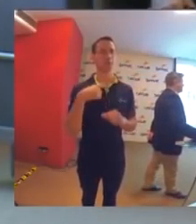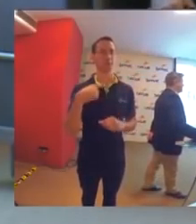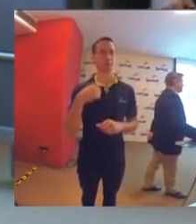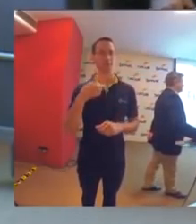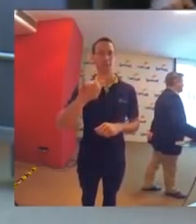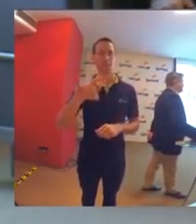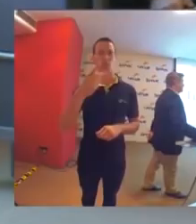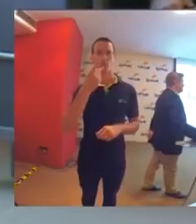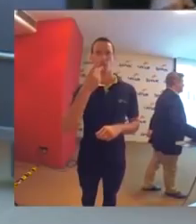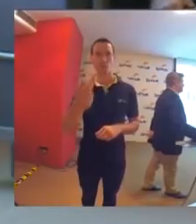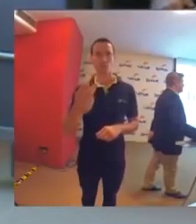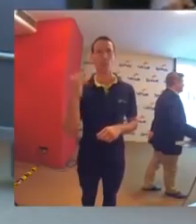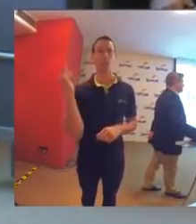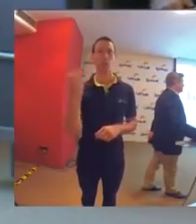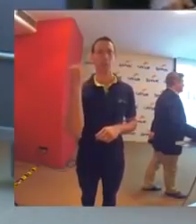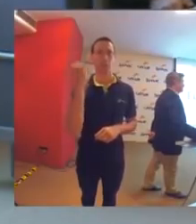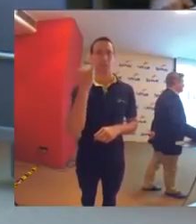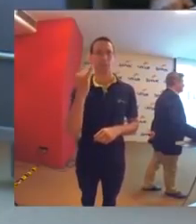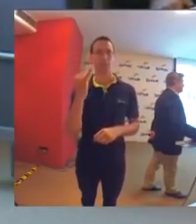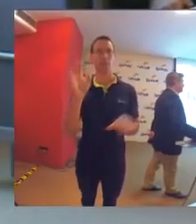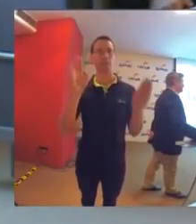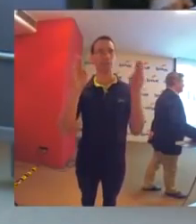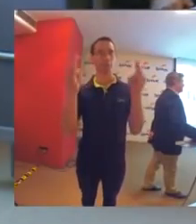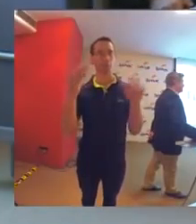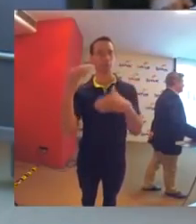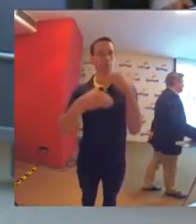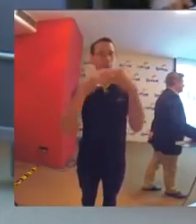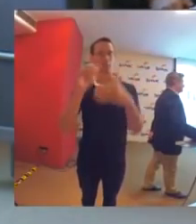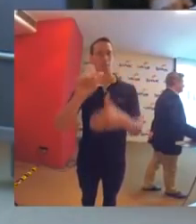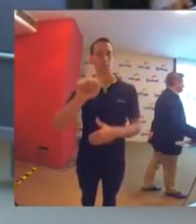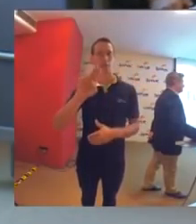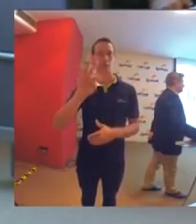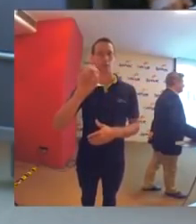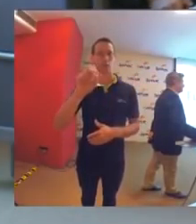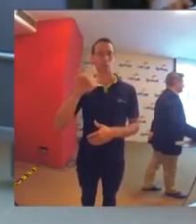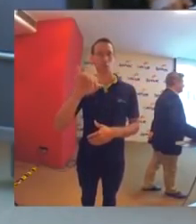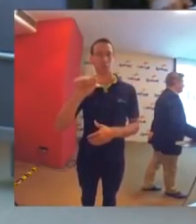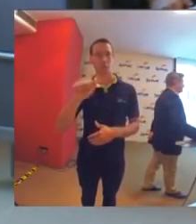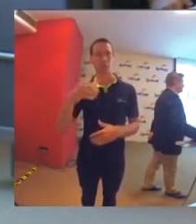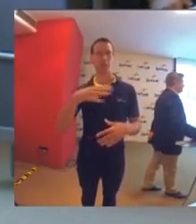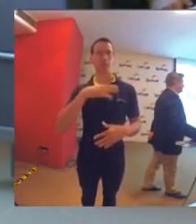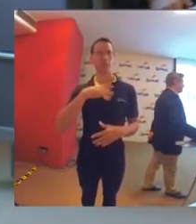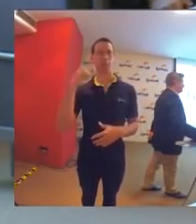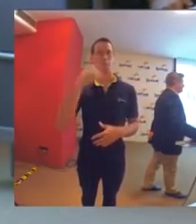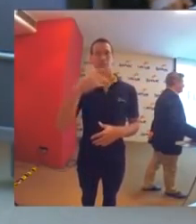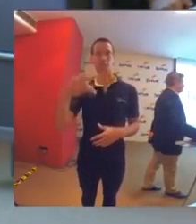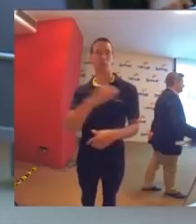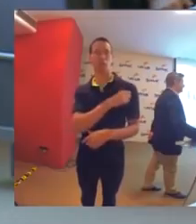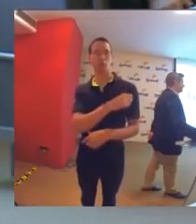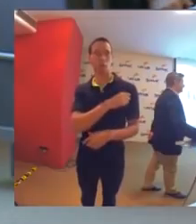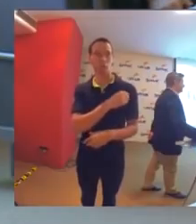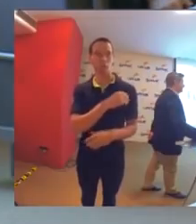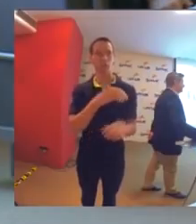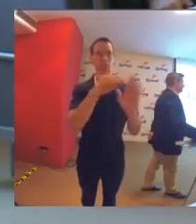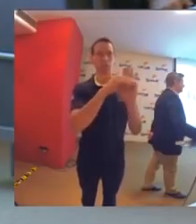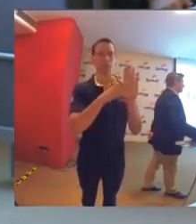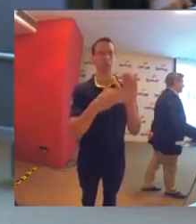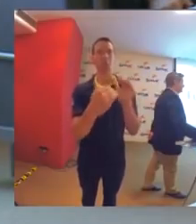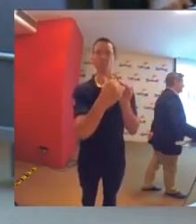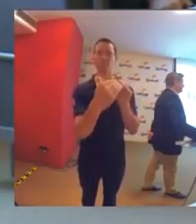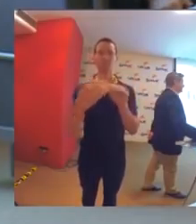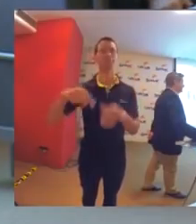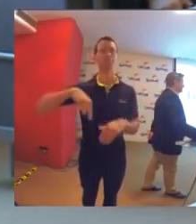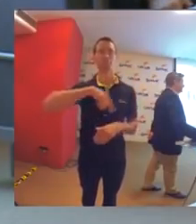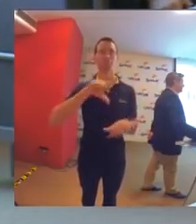importância e do foco no desenvolvimento da autonomia e da cidadania dos alunos, e de quanto os nossos princípios precisam estar coerentes com as nossas ações, né? E aí destacar